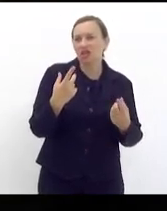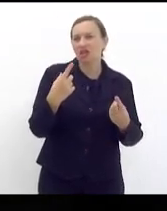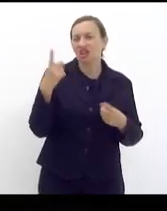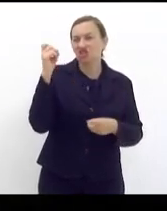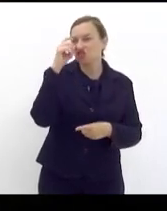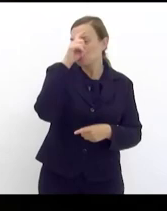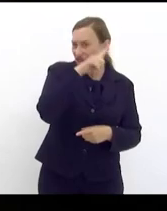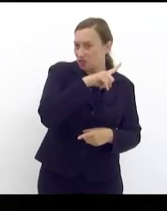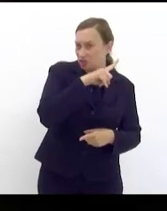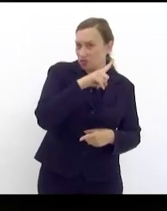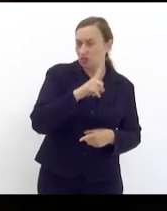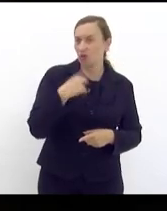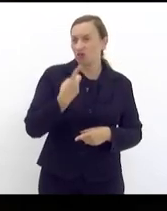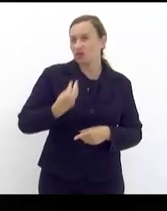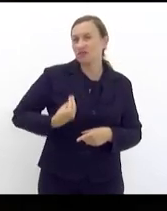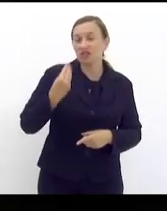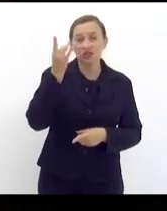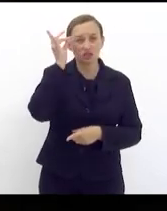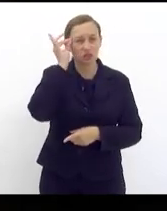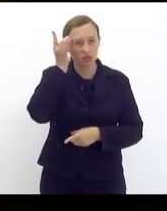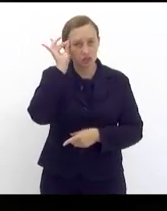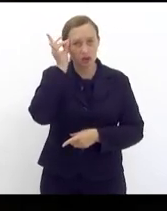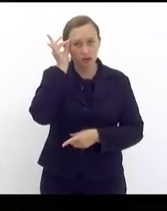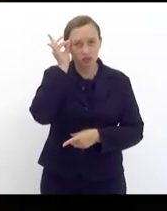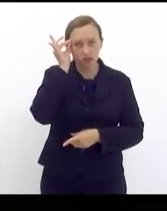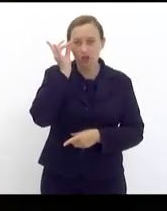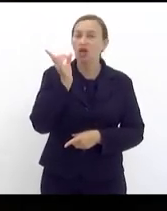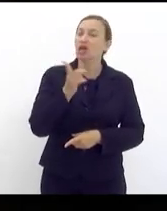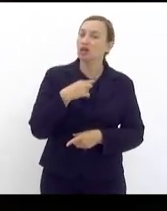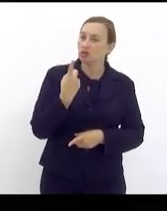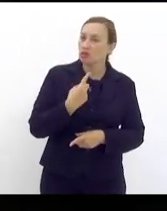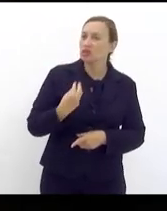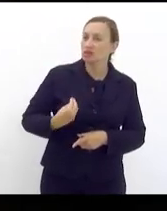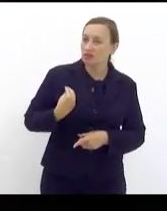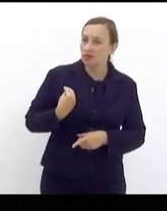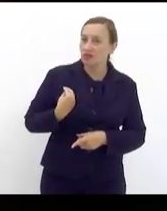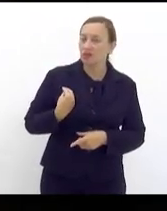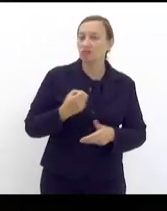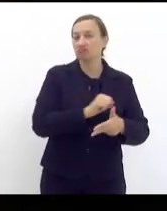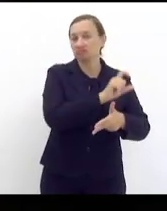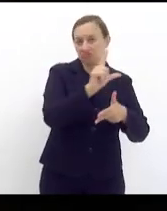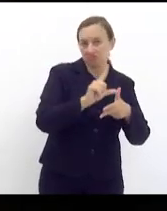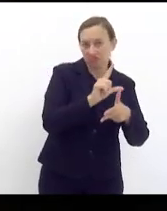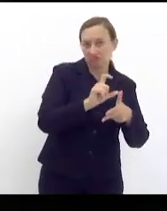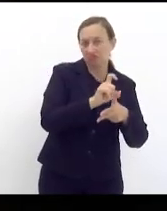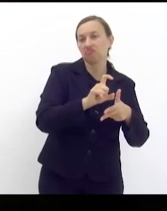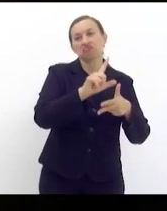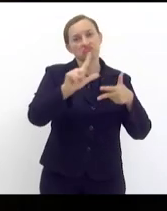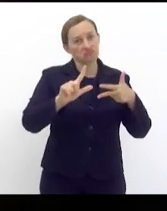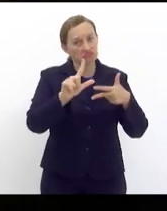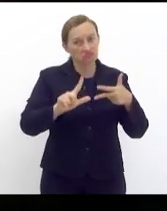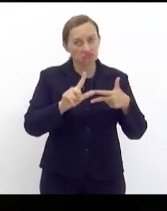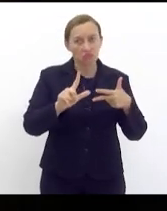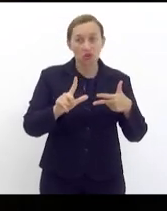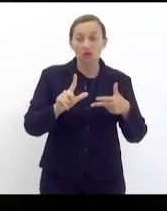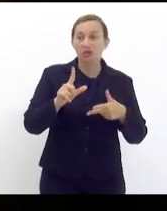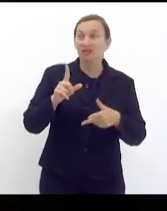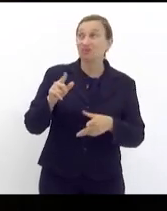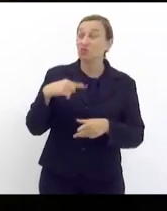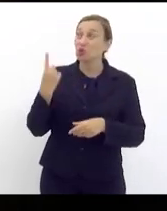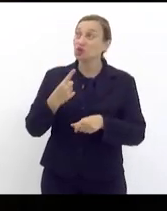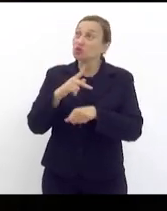grande com a nossa vida espiritual e a nossa vida, seja ela no legislativo ou no executivo. A gente está num país muito